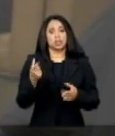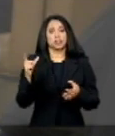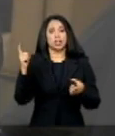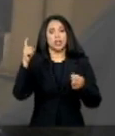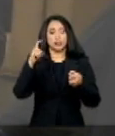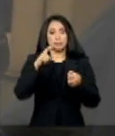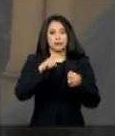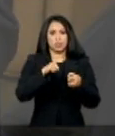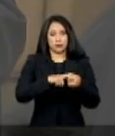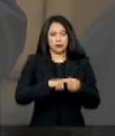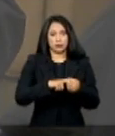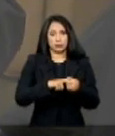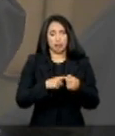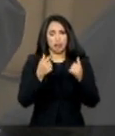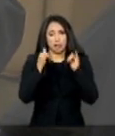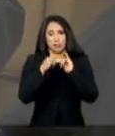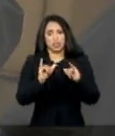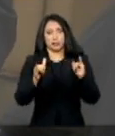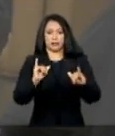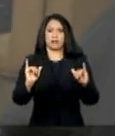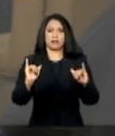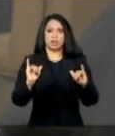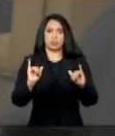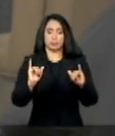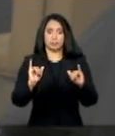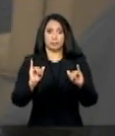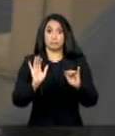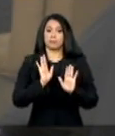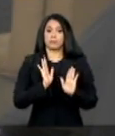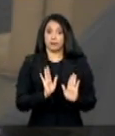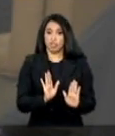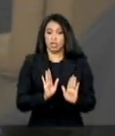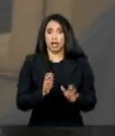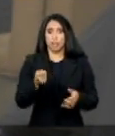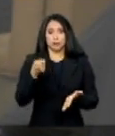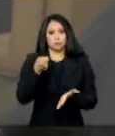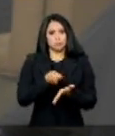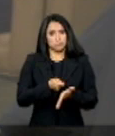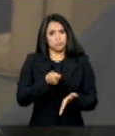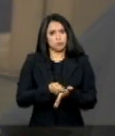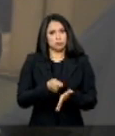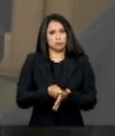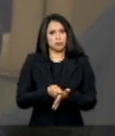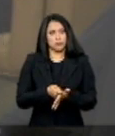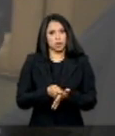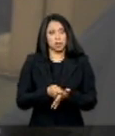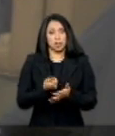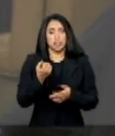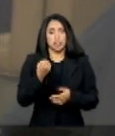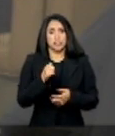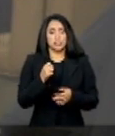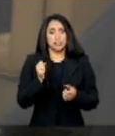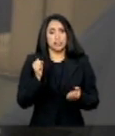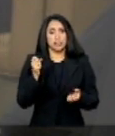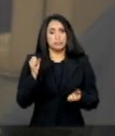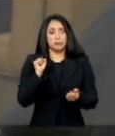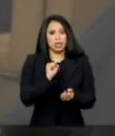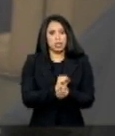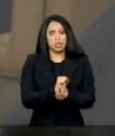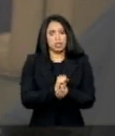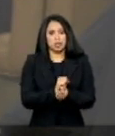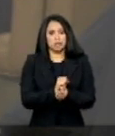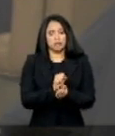de energia elétrica e aí depois que no caso de corte de fornecimento e vi de quatro horas